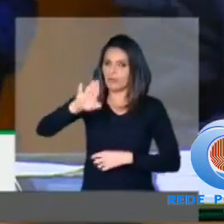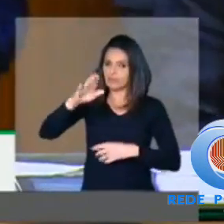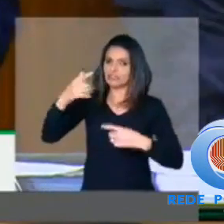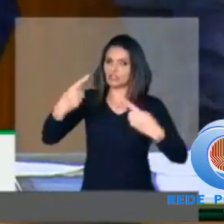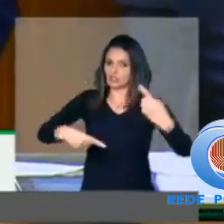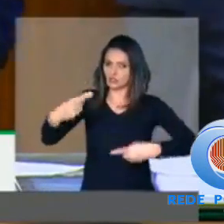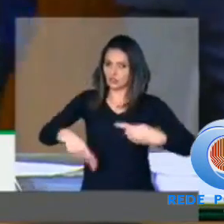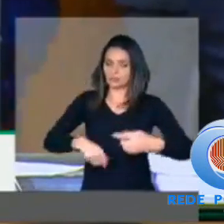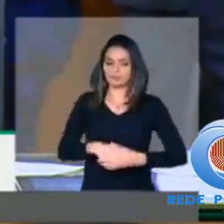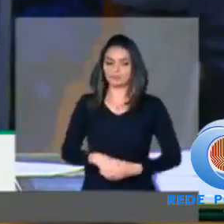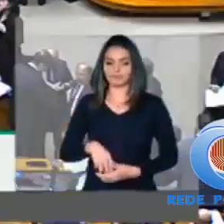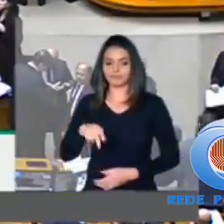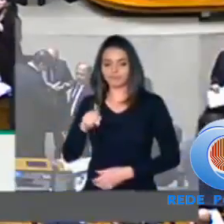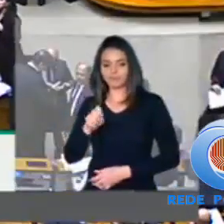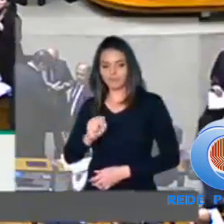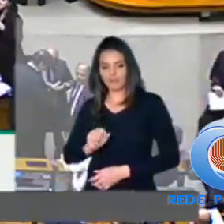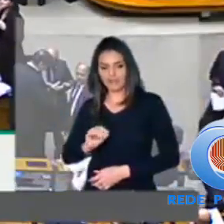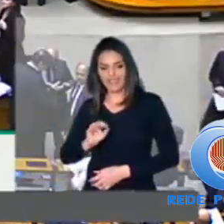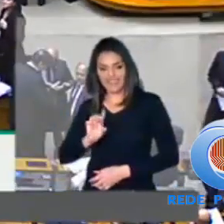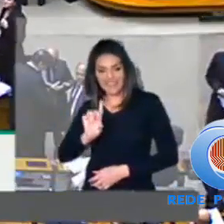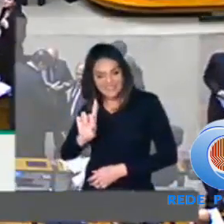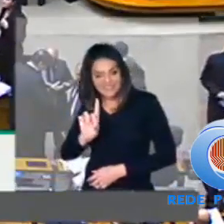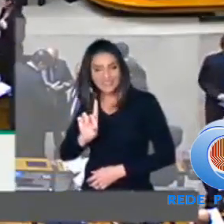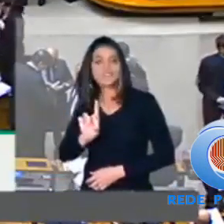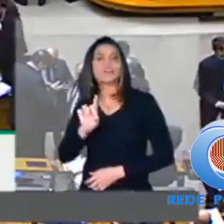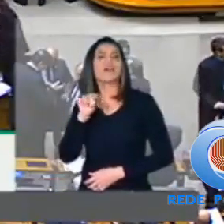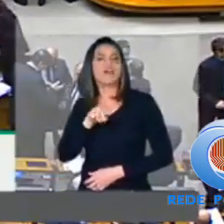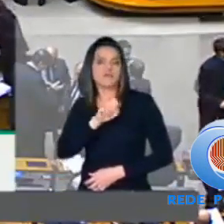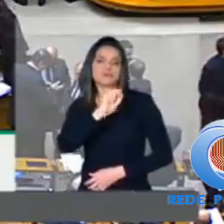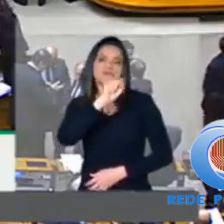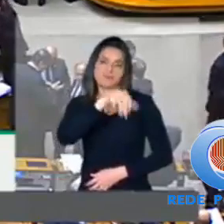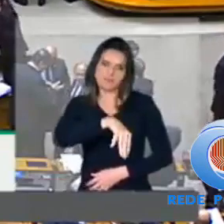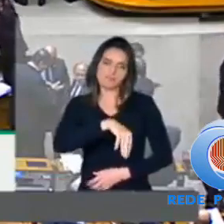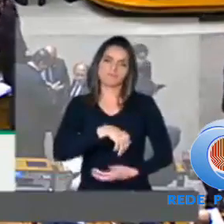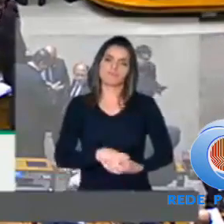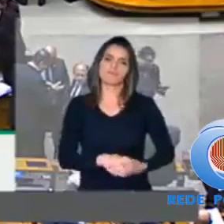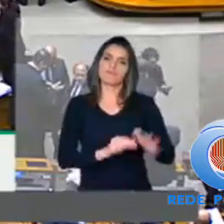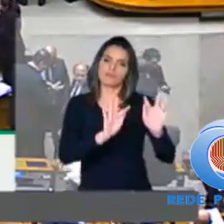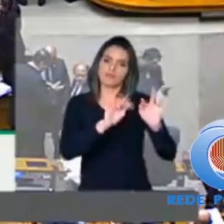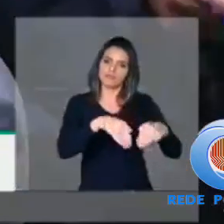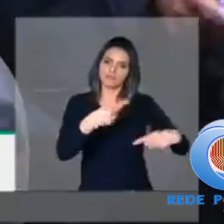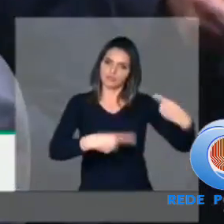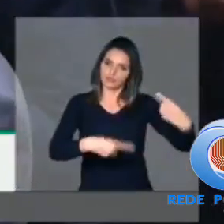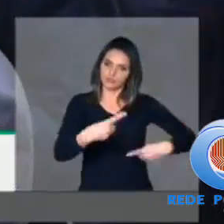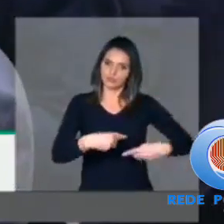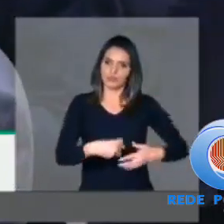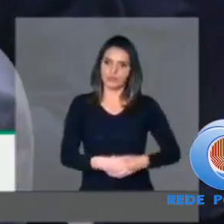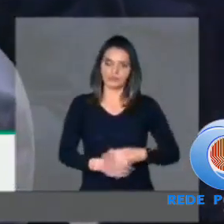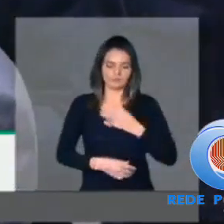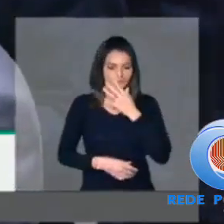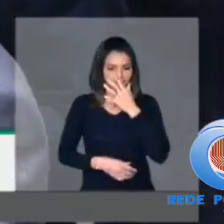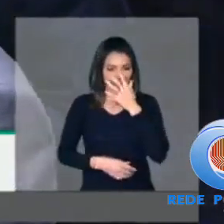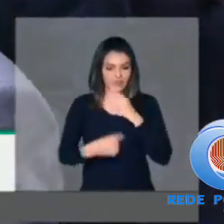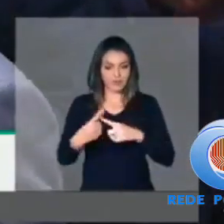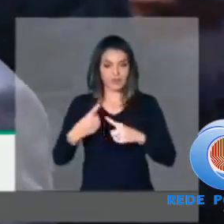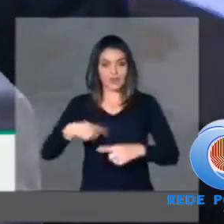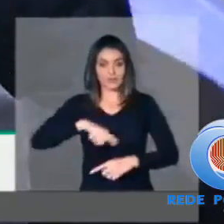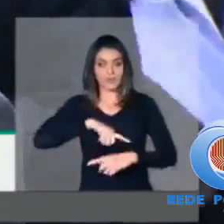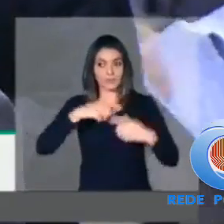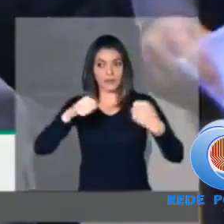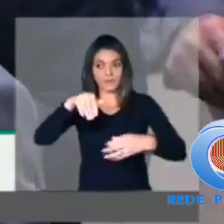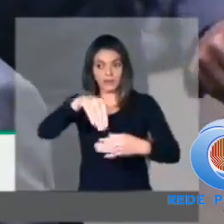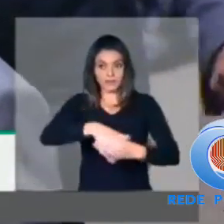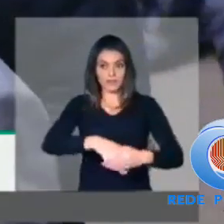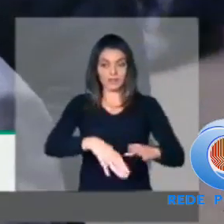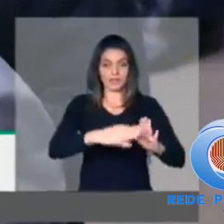Senhor presidente, o PSD é sim pelo encerramento da discussão, porque nós precisamos votar